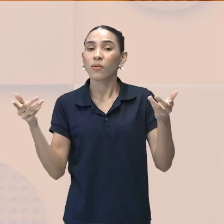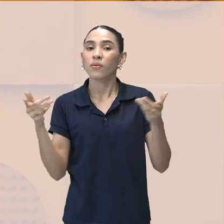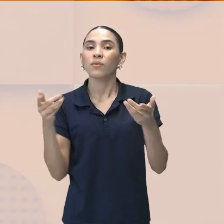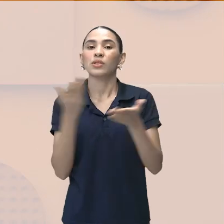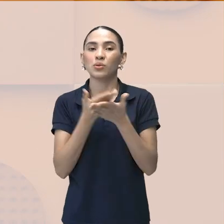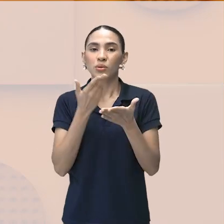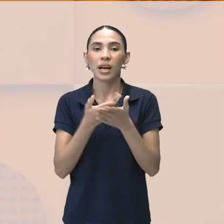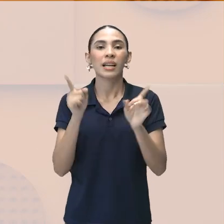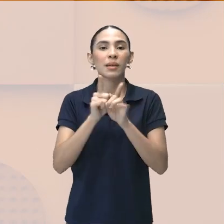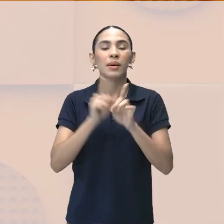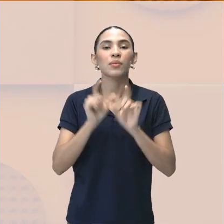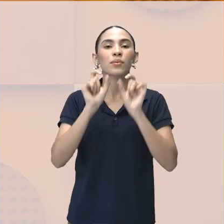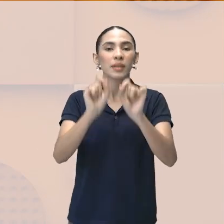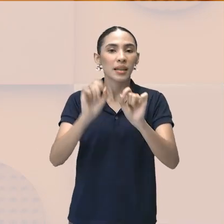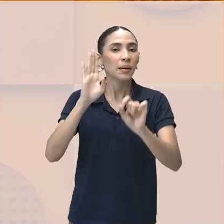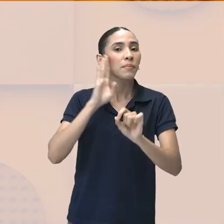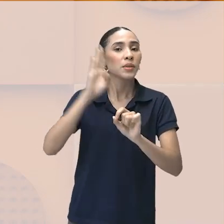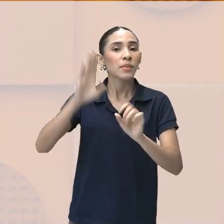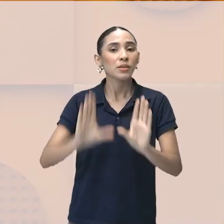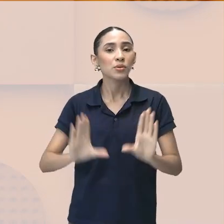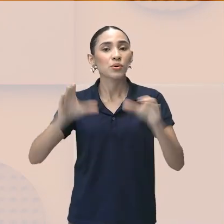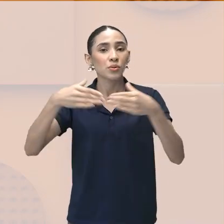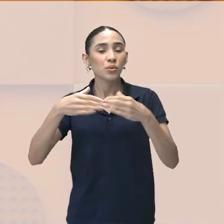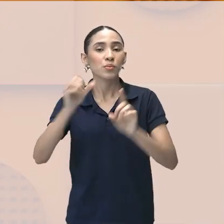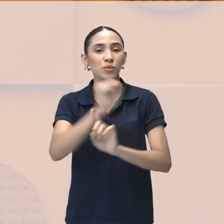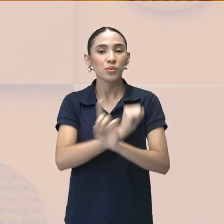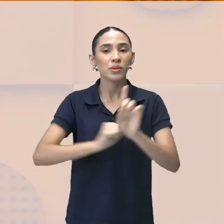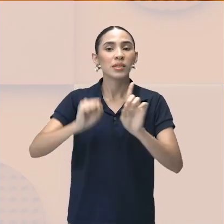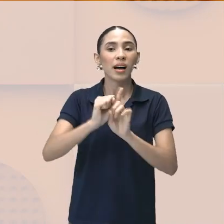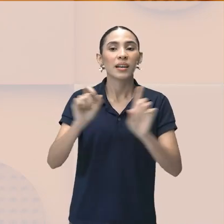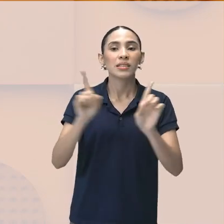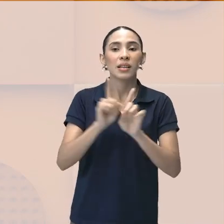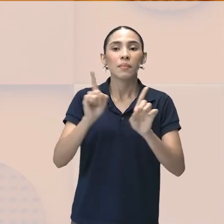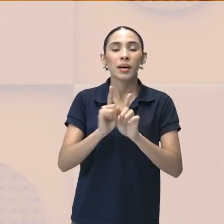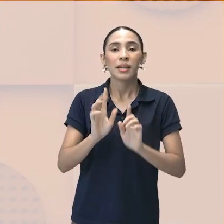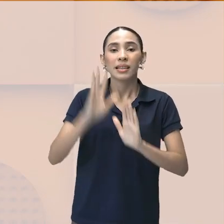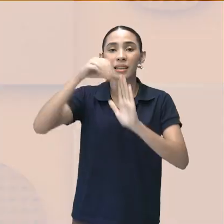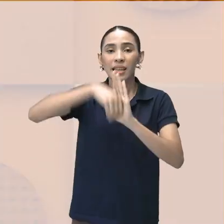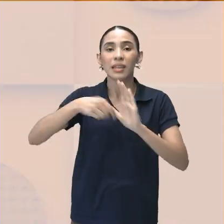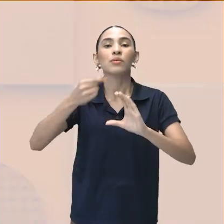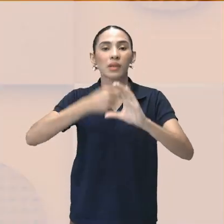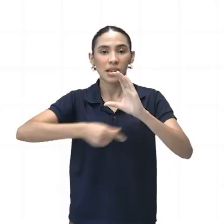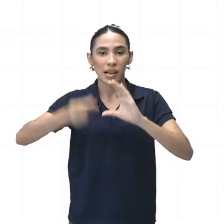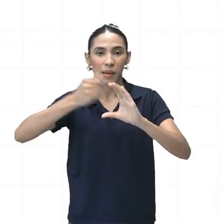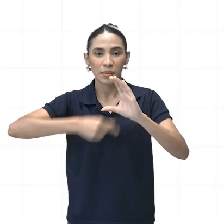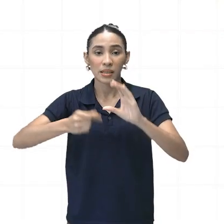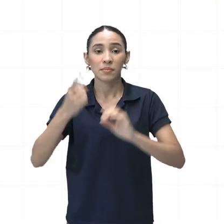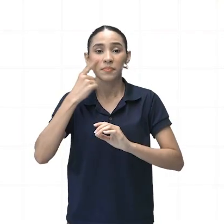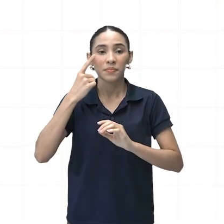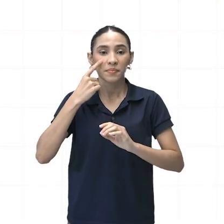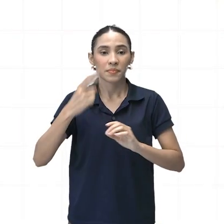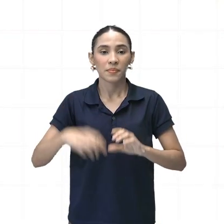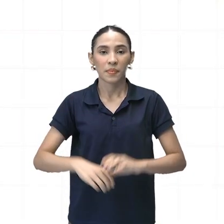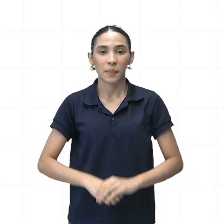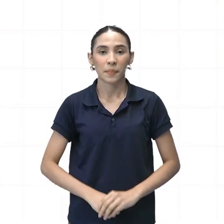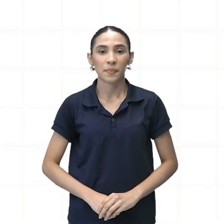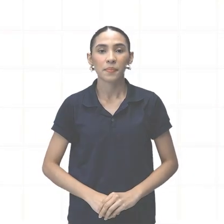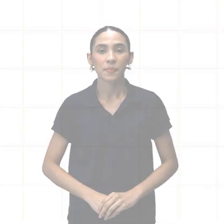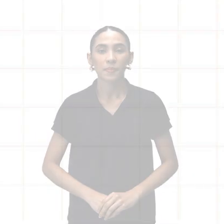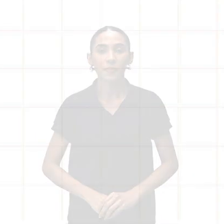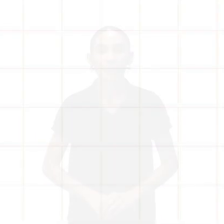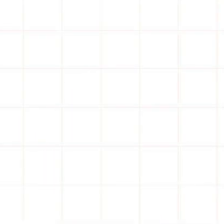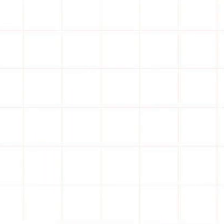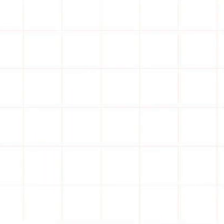também estudar aí sobre as principais classes sociais no capitalismo. Olha só, essas